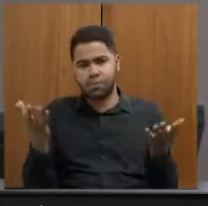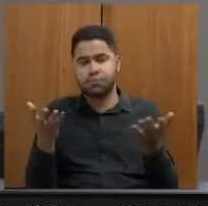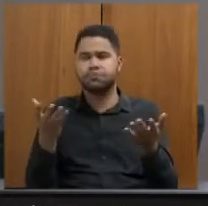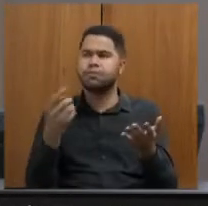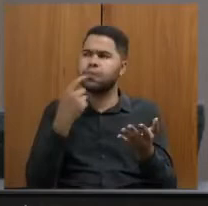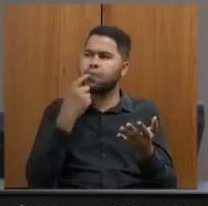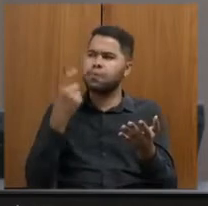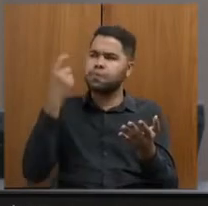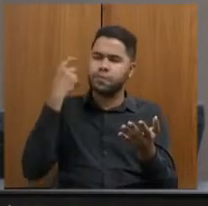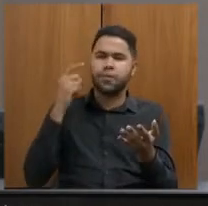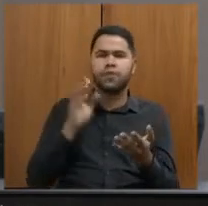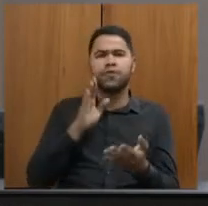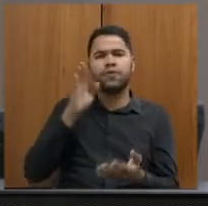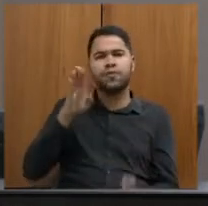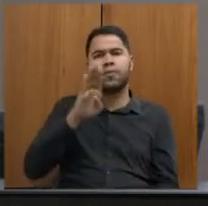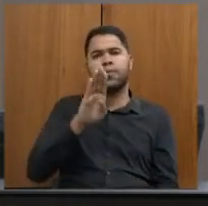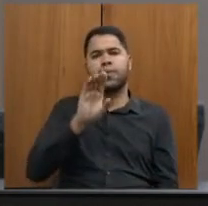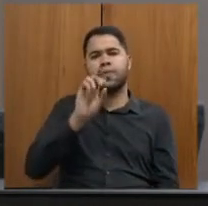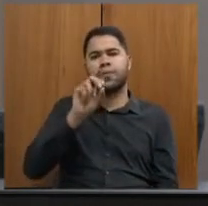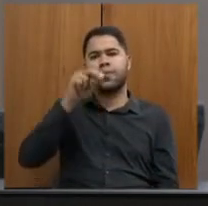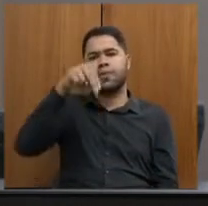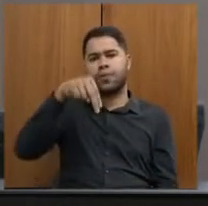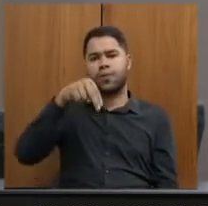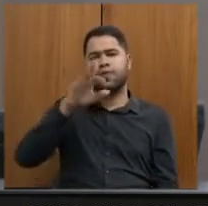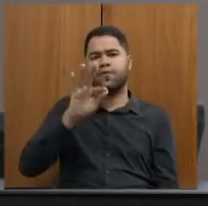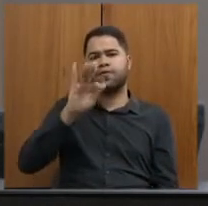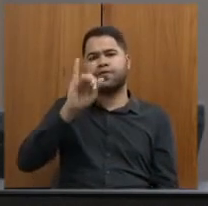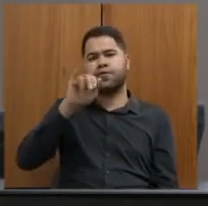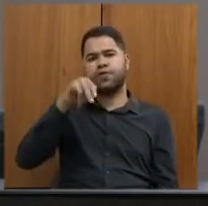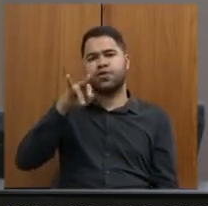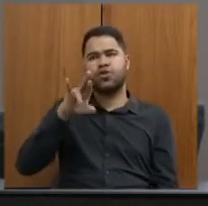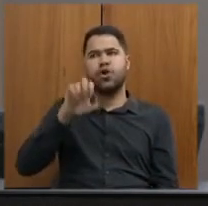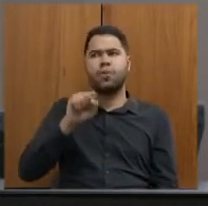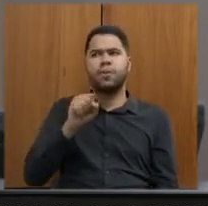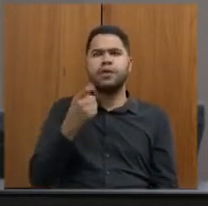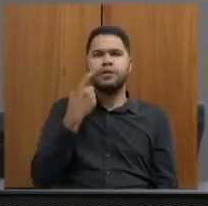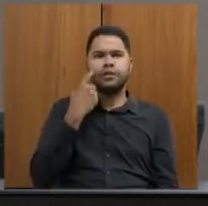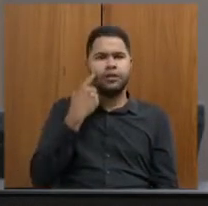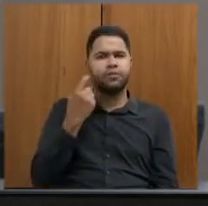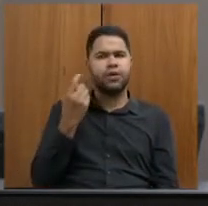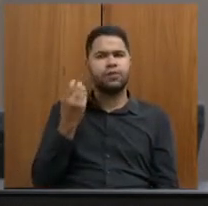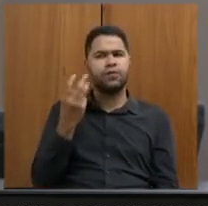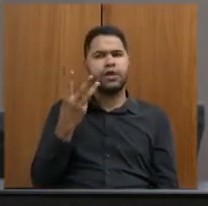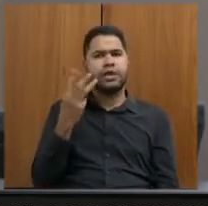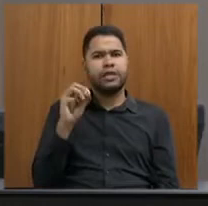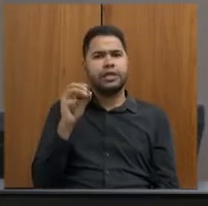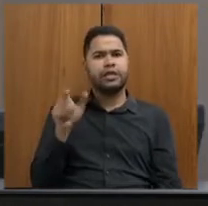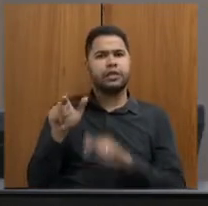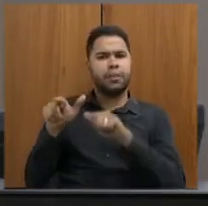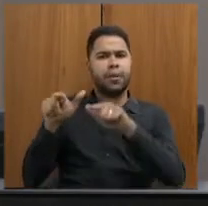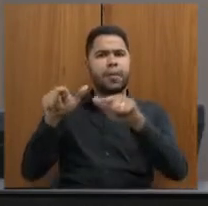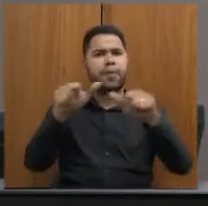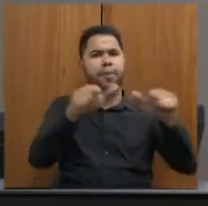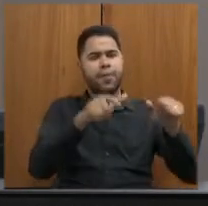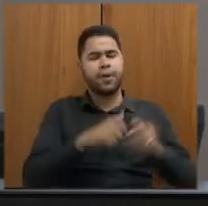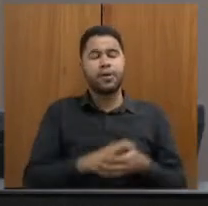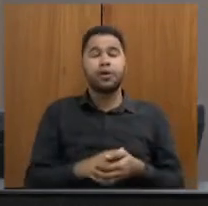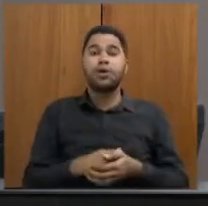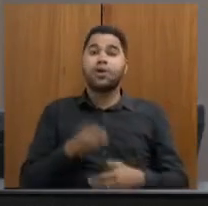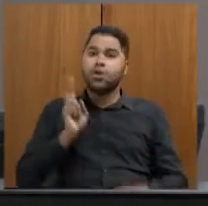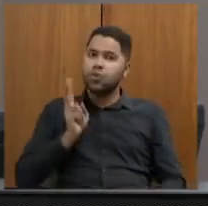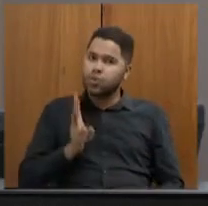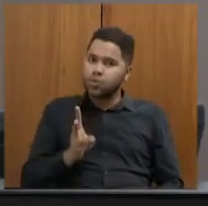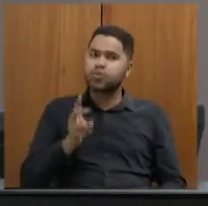que é sentimento na soma Bonfinópolis entregar 30 títulos agora na sexta-feira passada lá para o pessoal de Bonfinópolis e